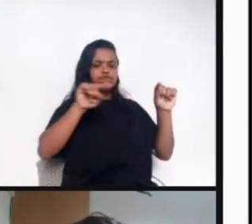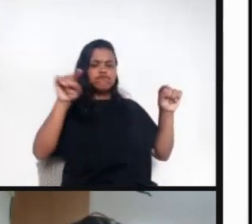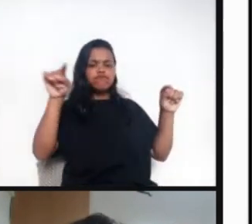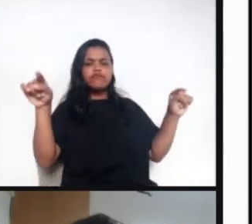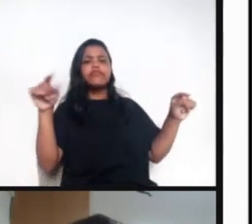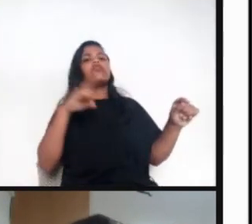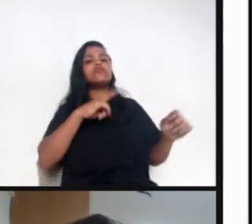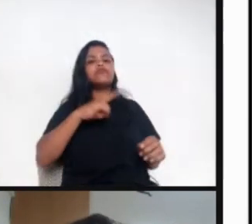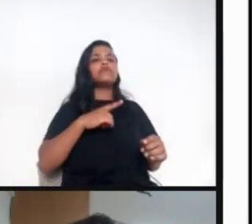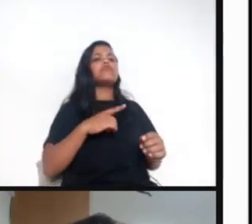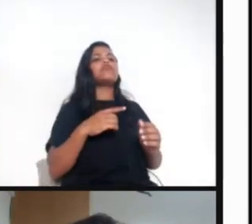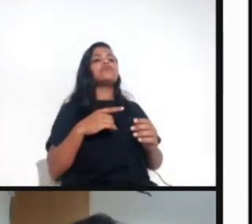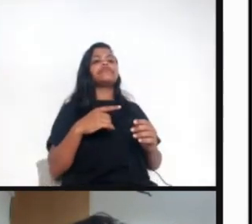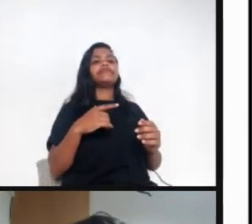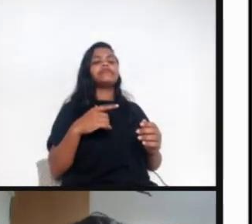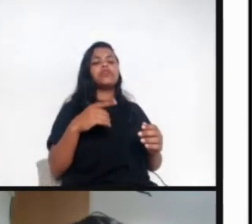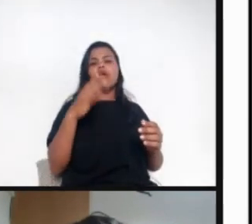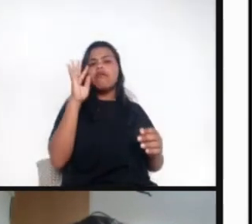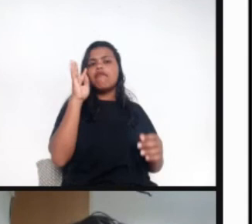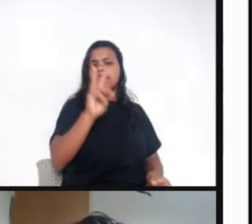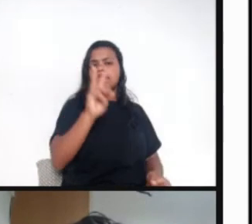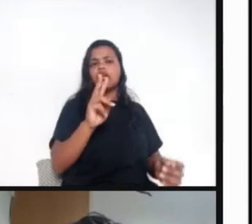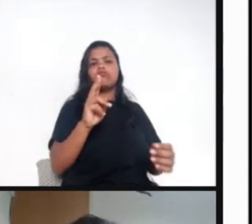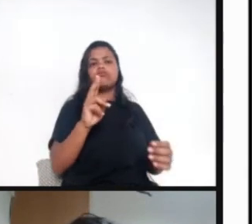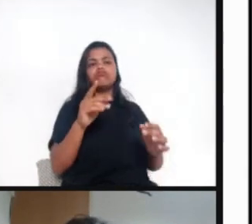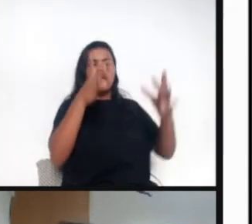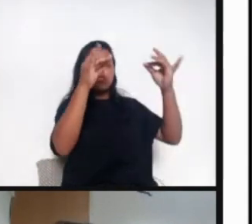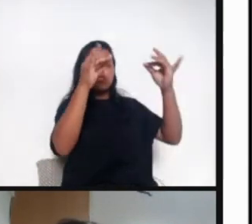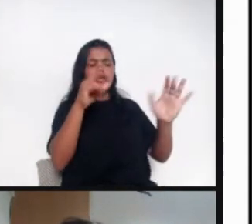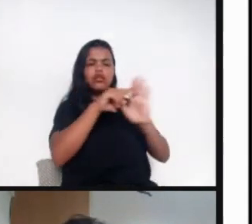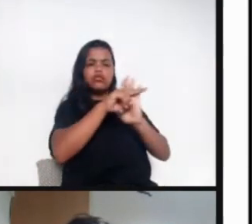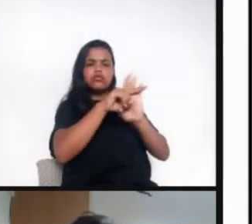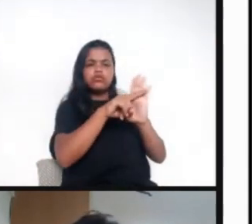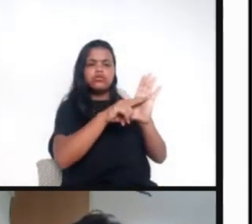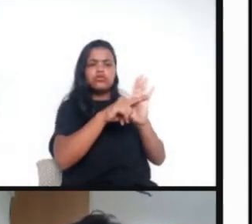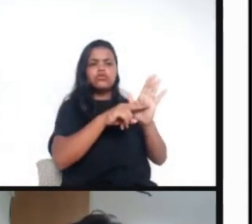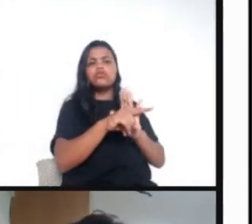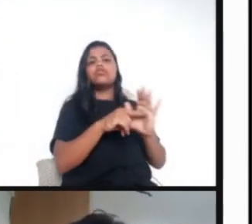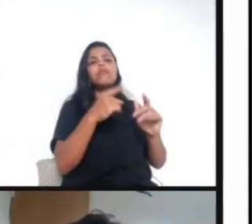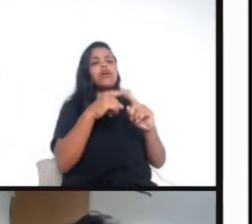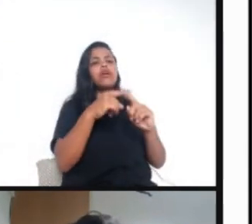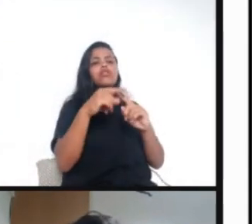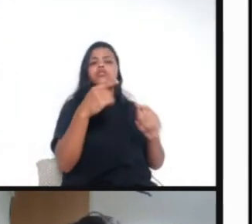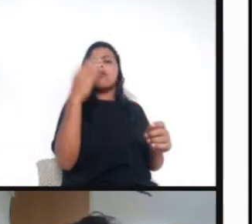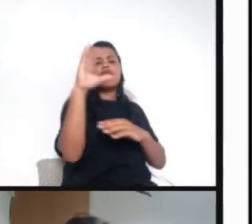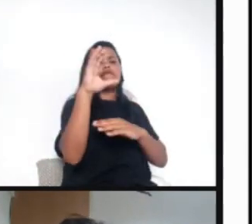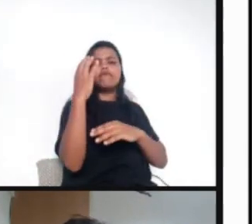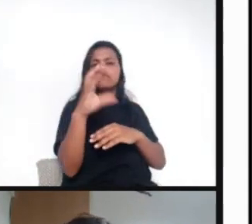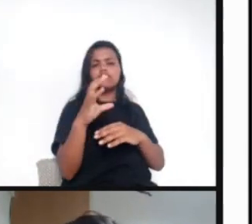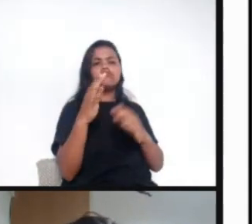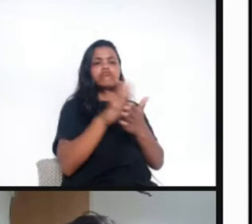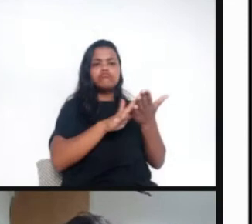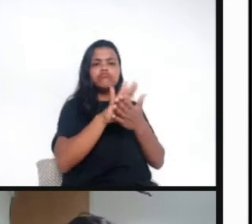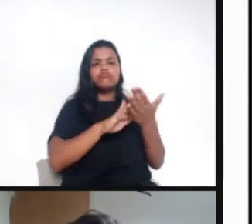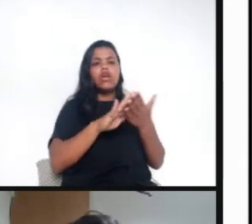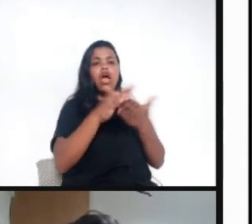suas análises, as suas críticas e trouxeram uma série de conclusões para que ele não fosse publicado. Nesse momento, nós temos uma série de artigos